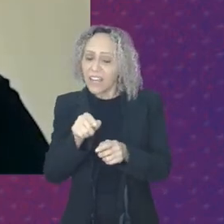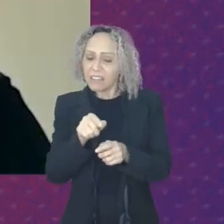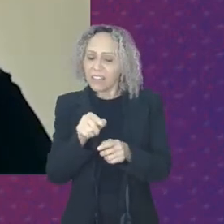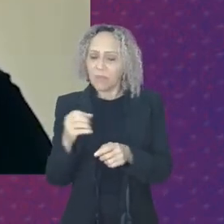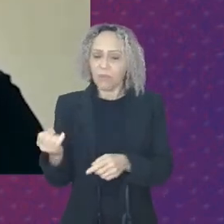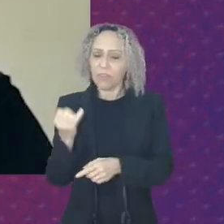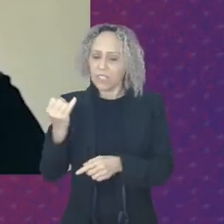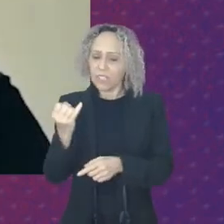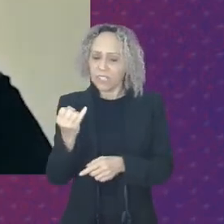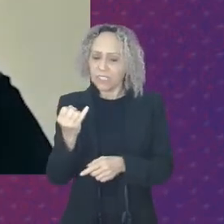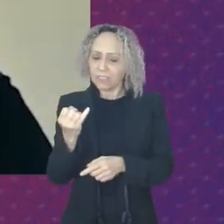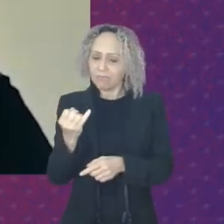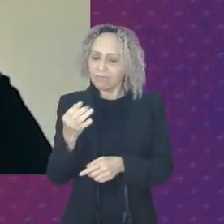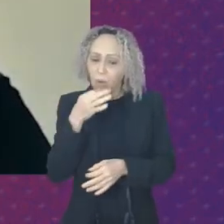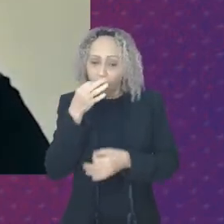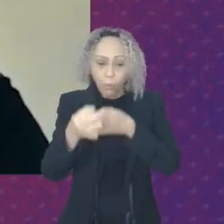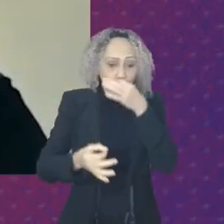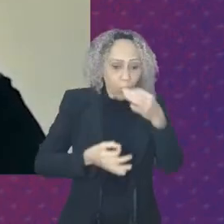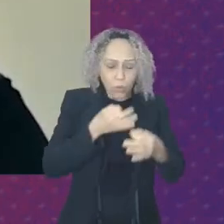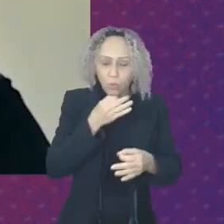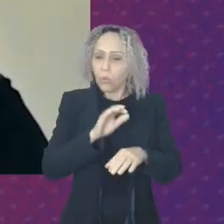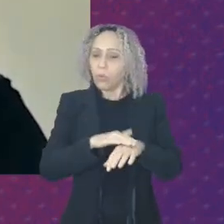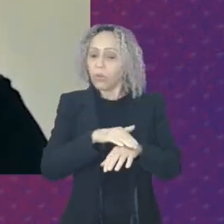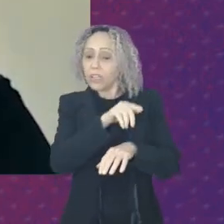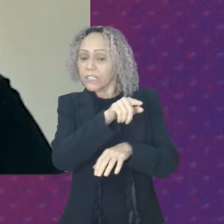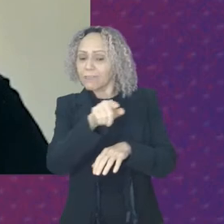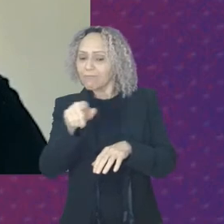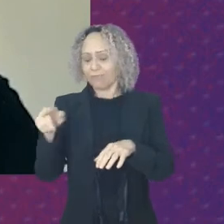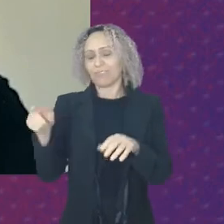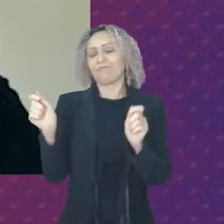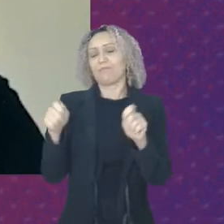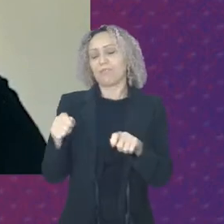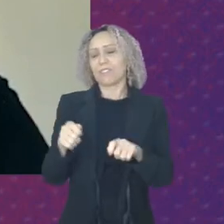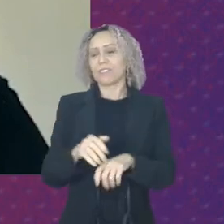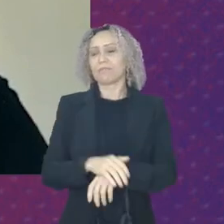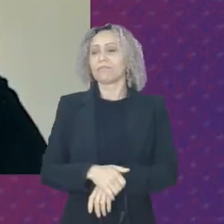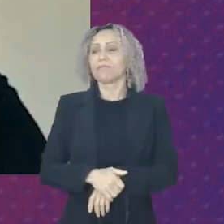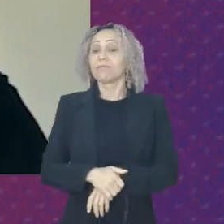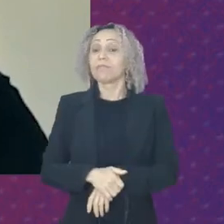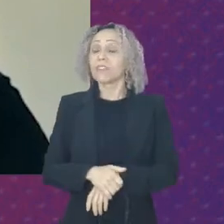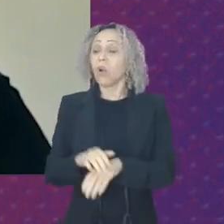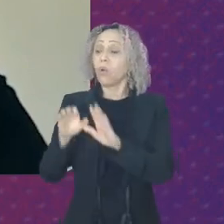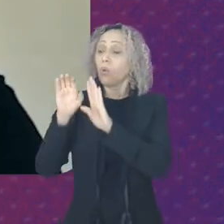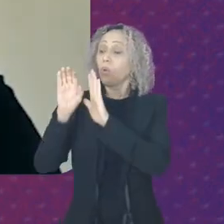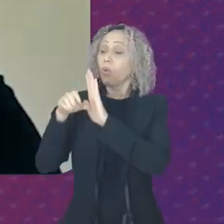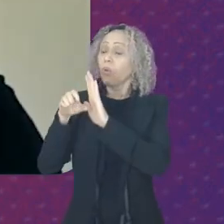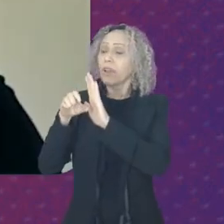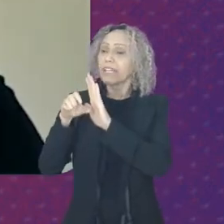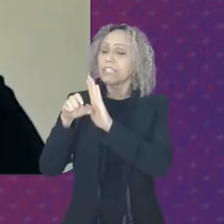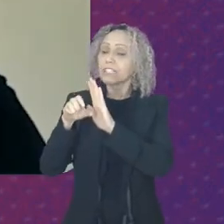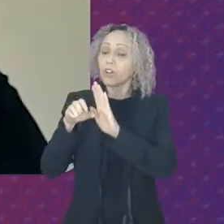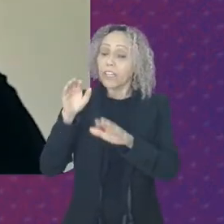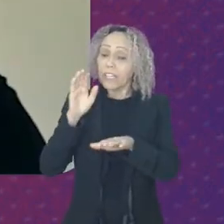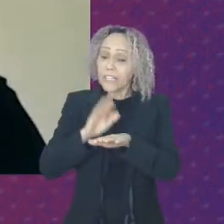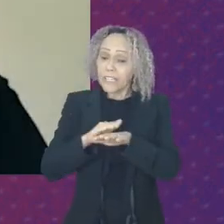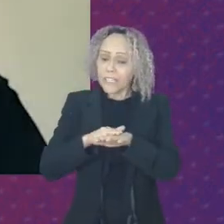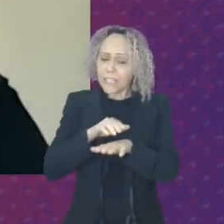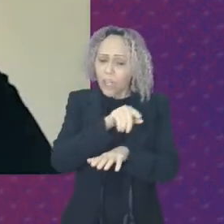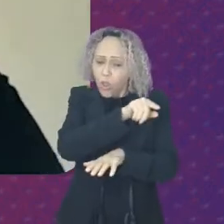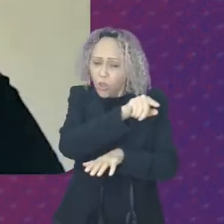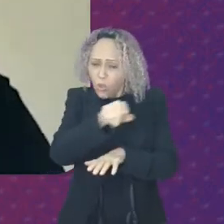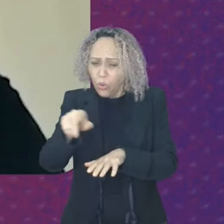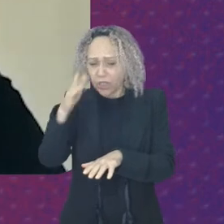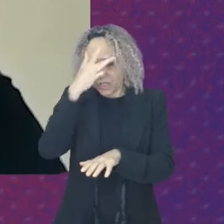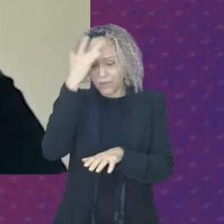discurso. A gente pode pegar esse conteúdo de interesse público e transformá-lo em mais uma ferramenta de